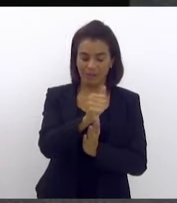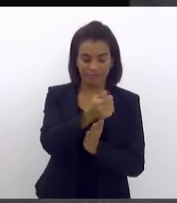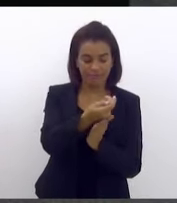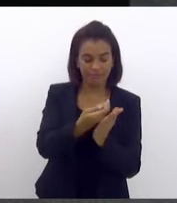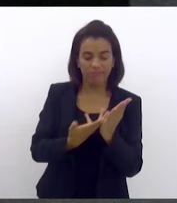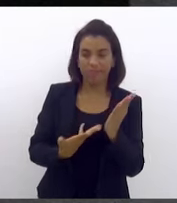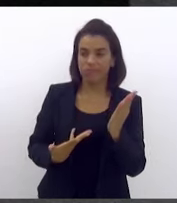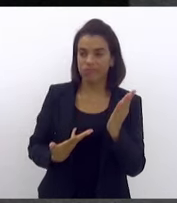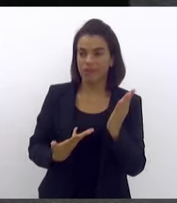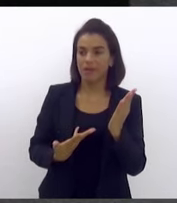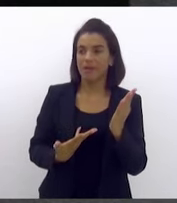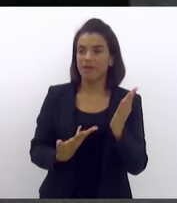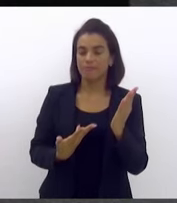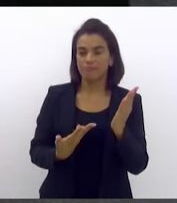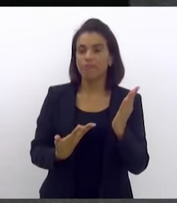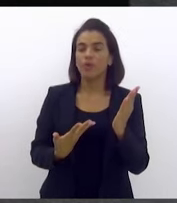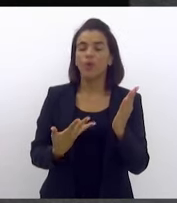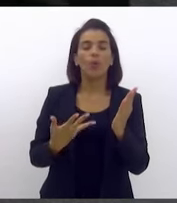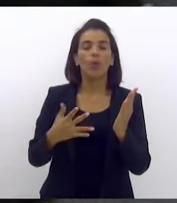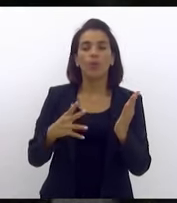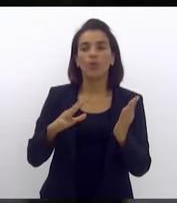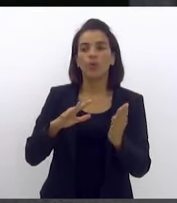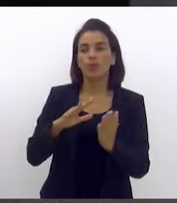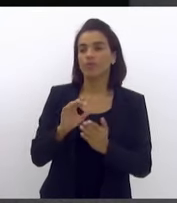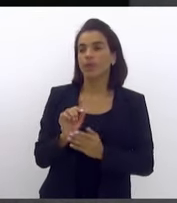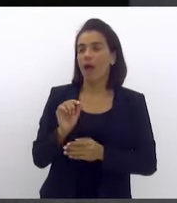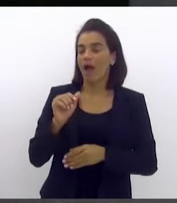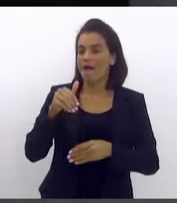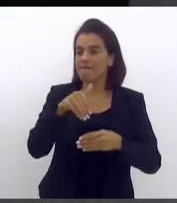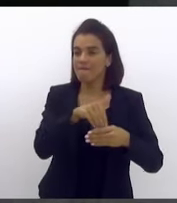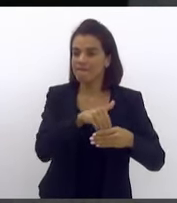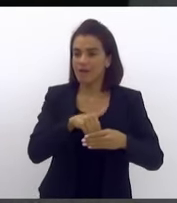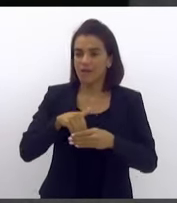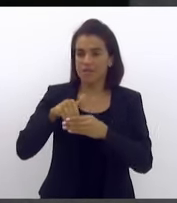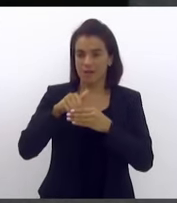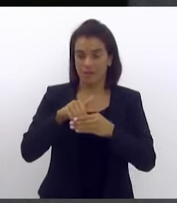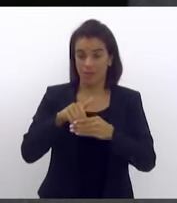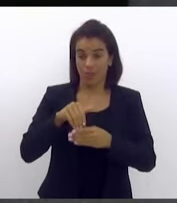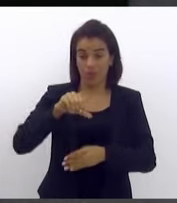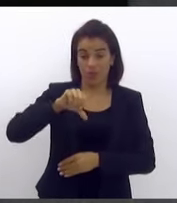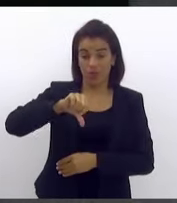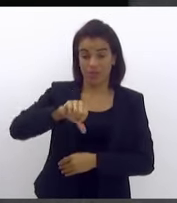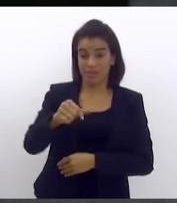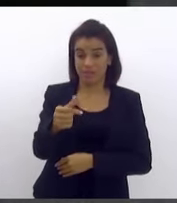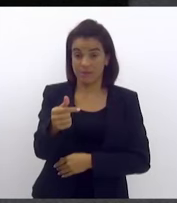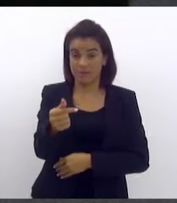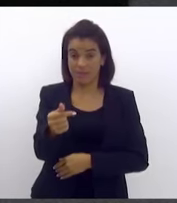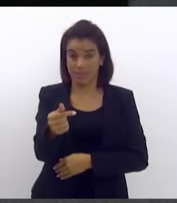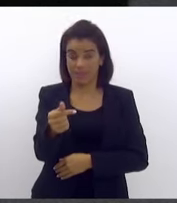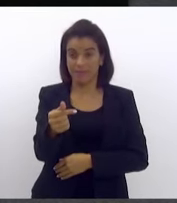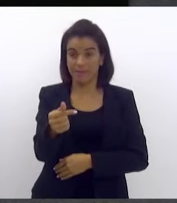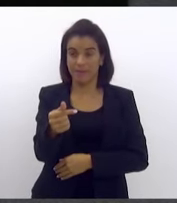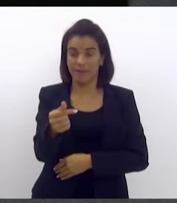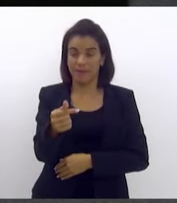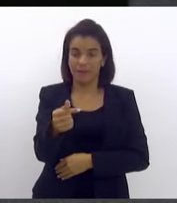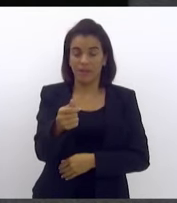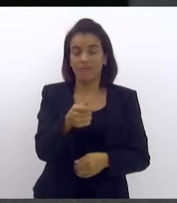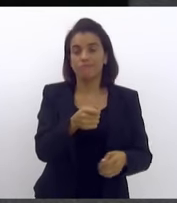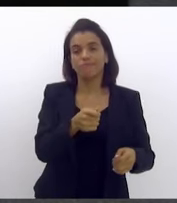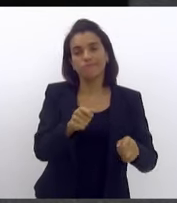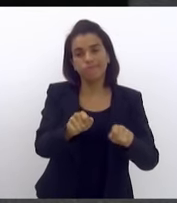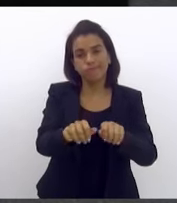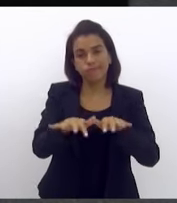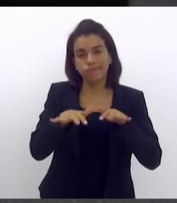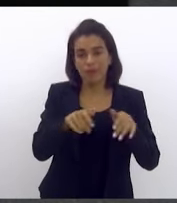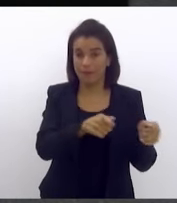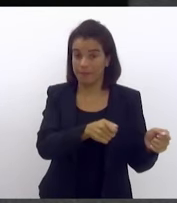com exatidão o ocorrido na 97ª sessão ordinária, que, iniciada